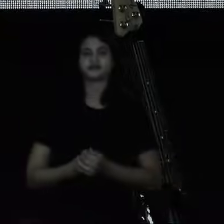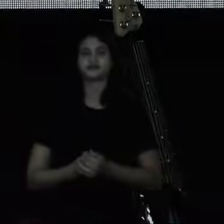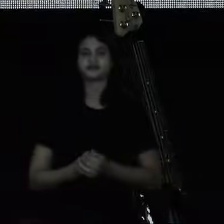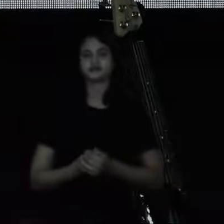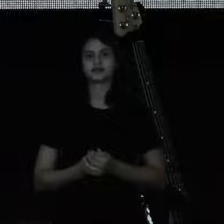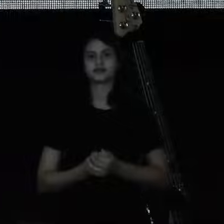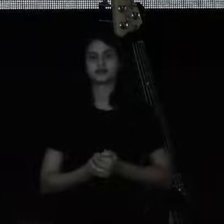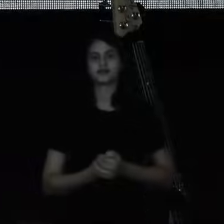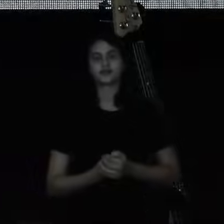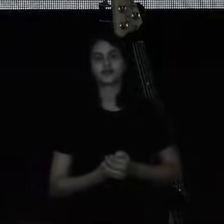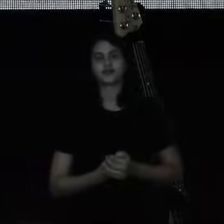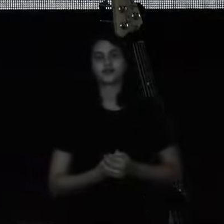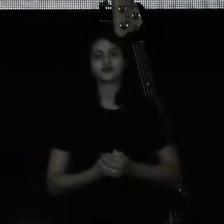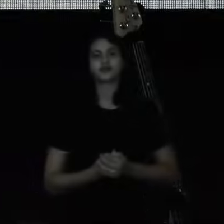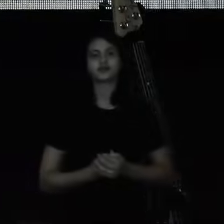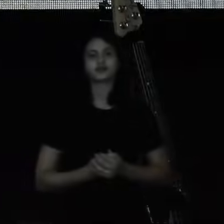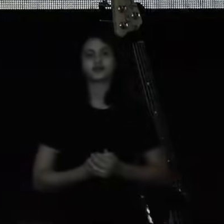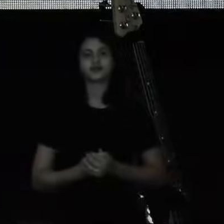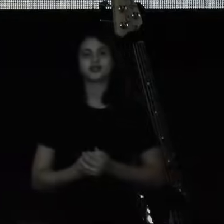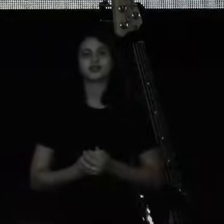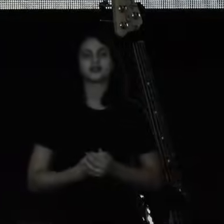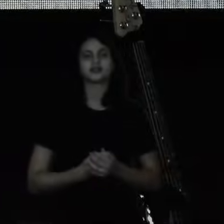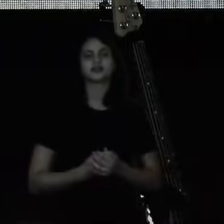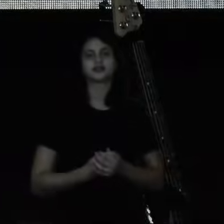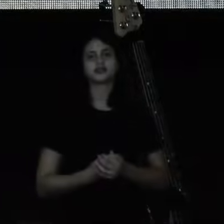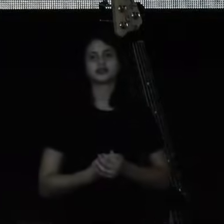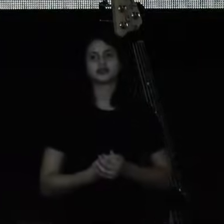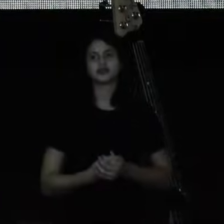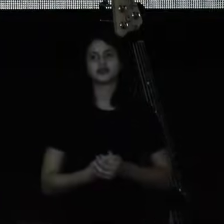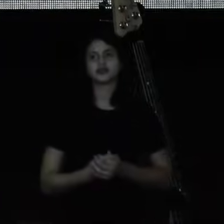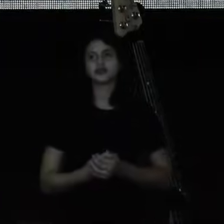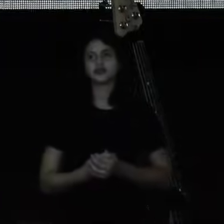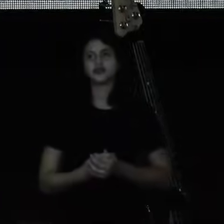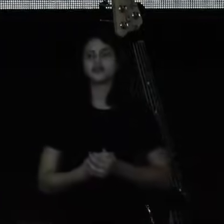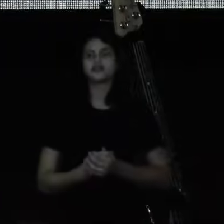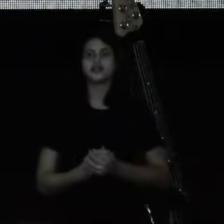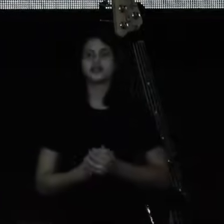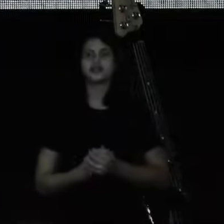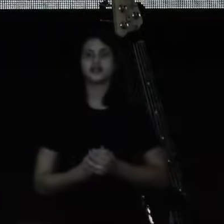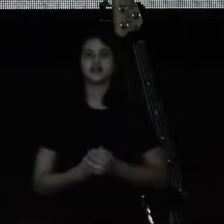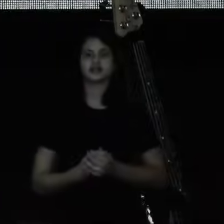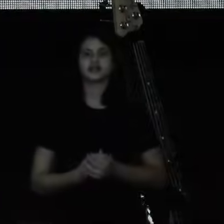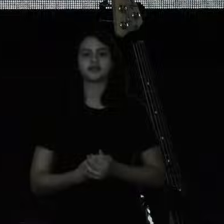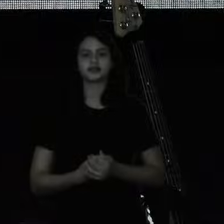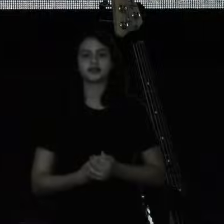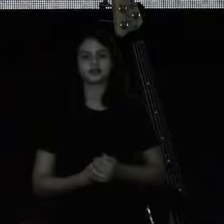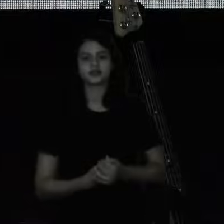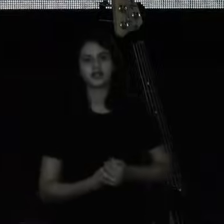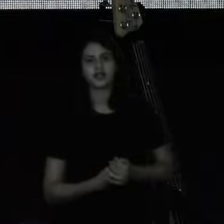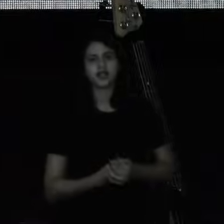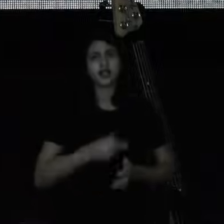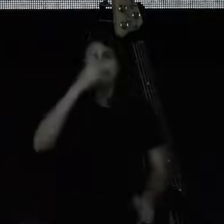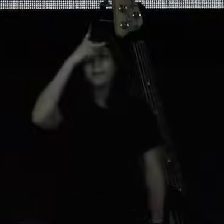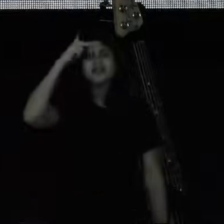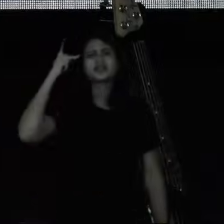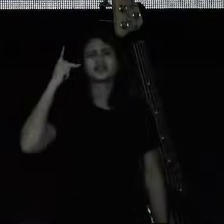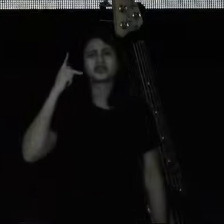O termo hebraico para descrever esse bando significa esvaziar. Ou seja, eram pessoas que não tinham